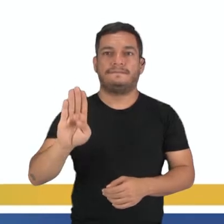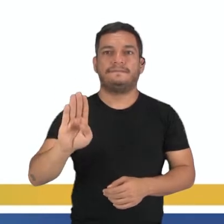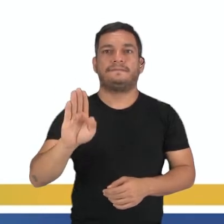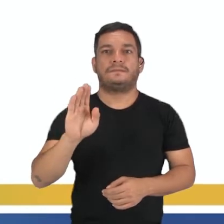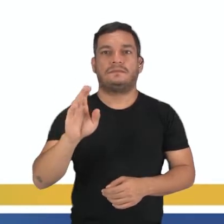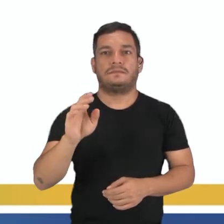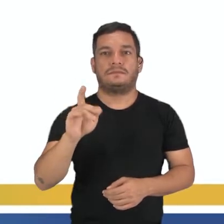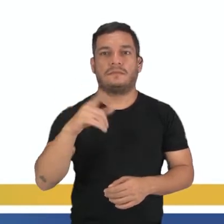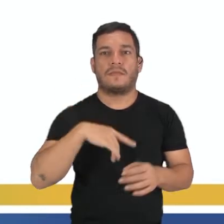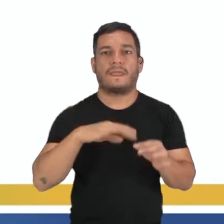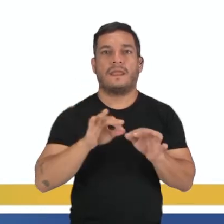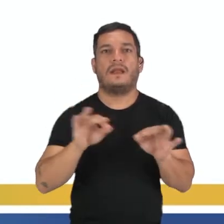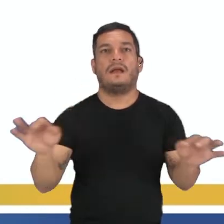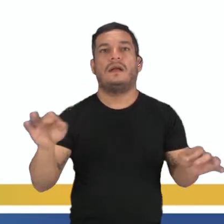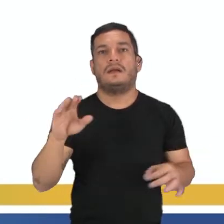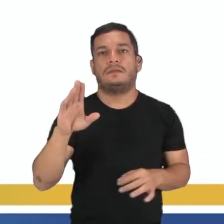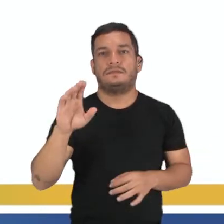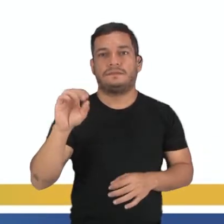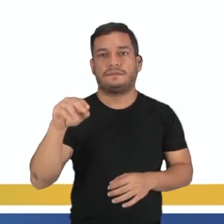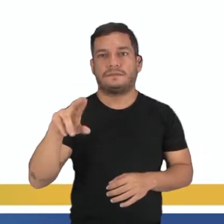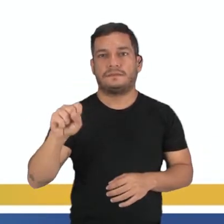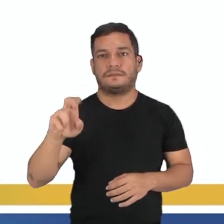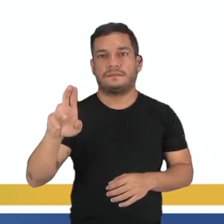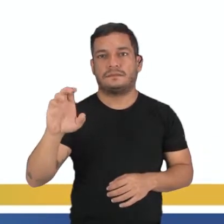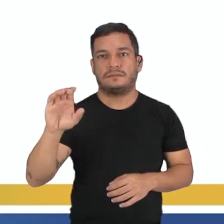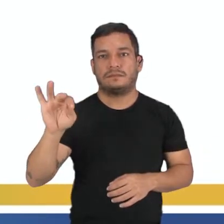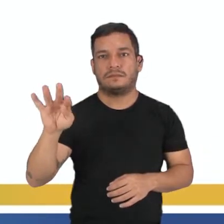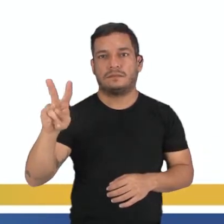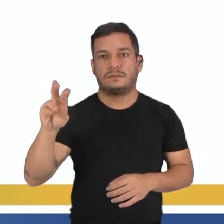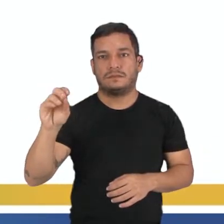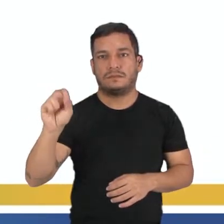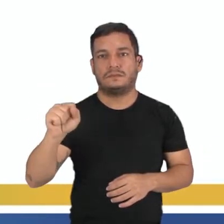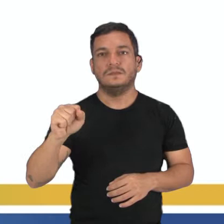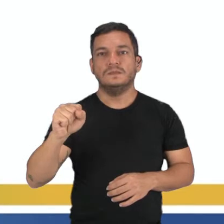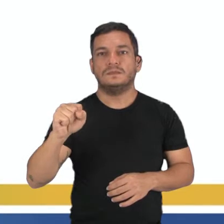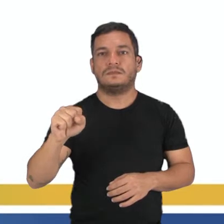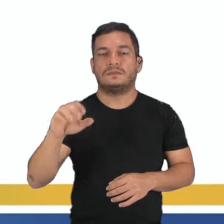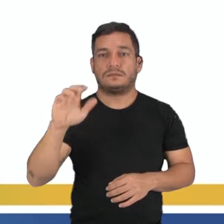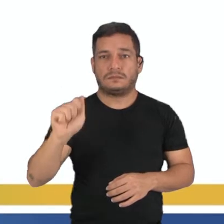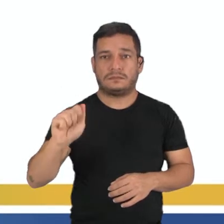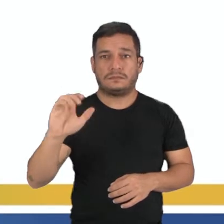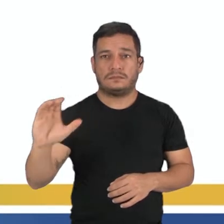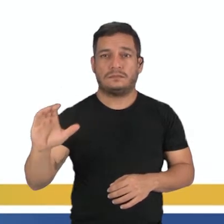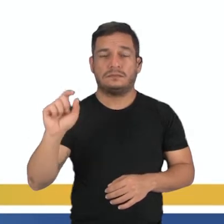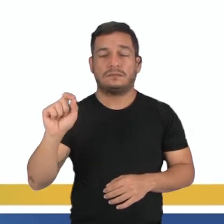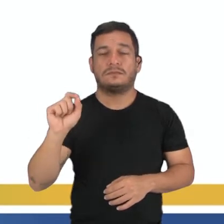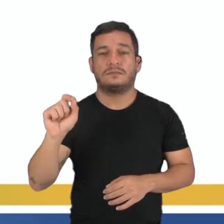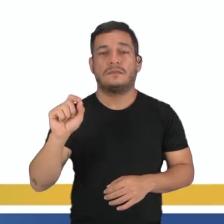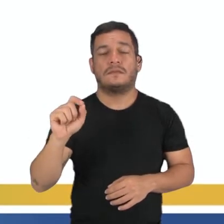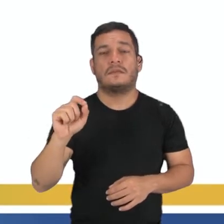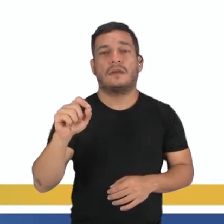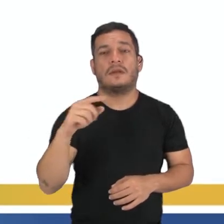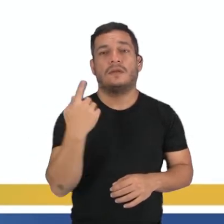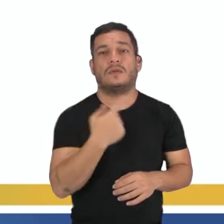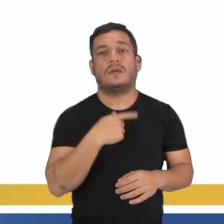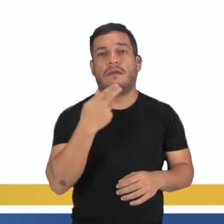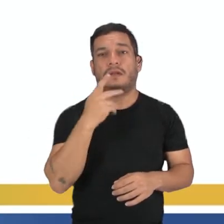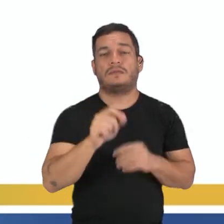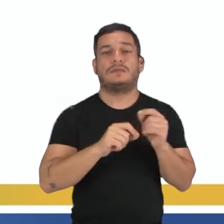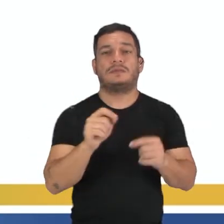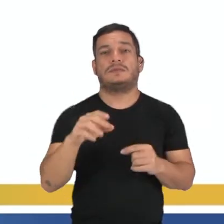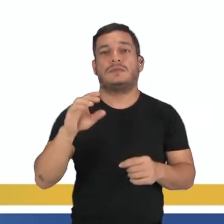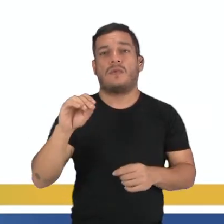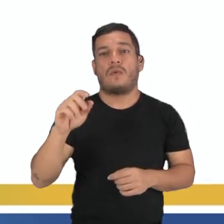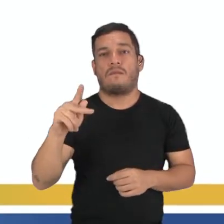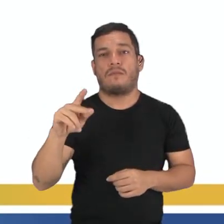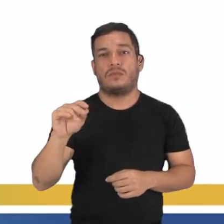são ditos ângulos consecutivos, estão vendo aí? E A e C são ditos ângulos que nós chamamos de opostos